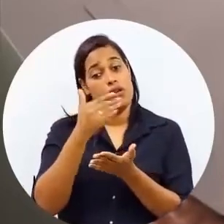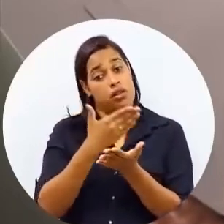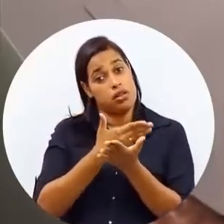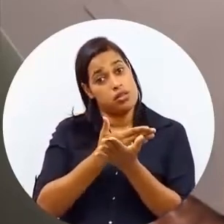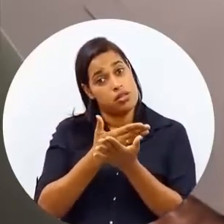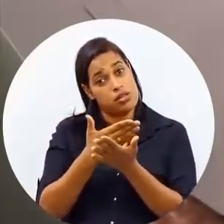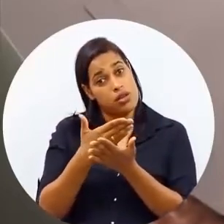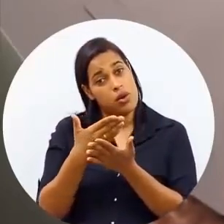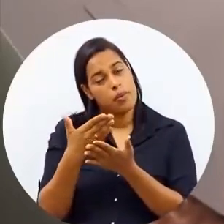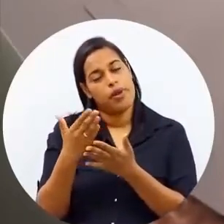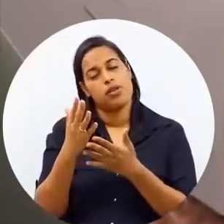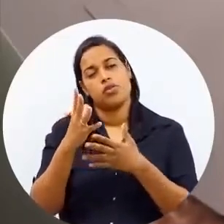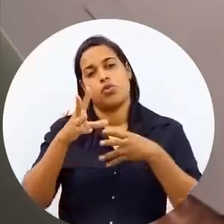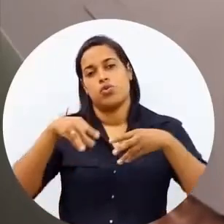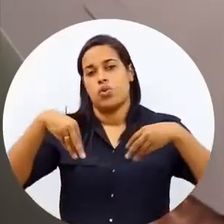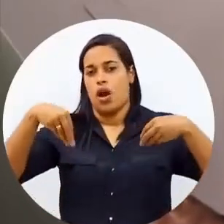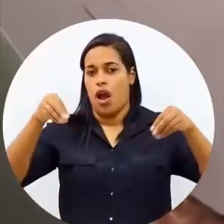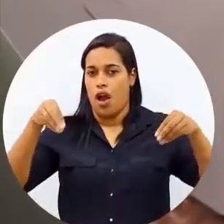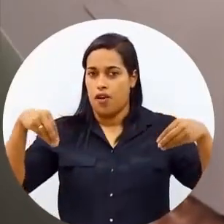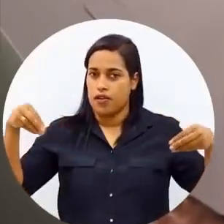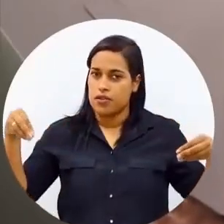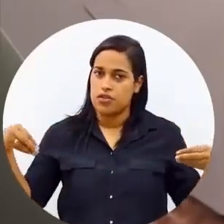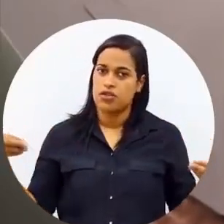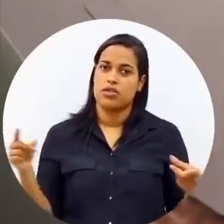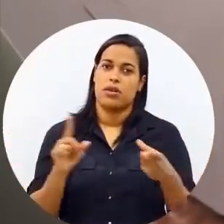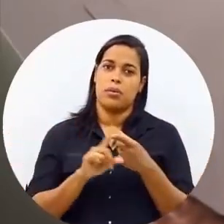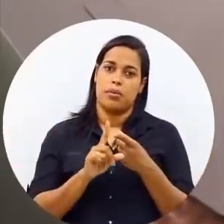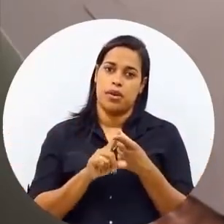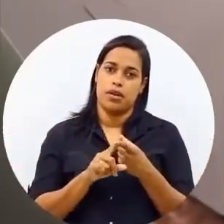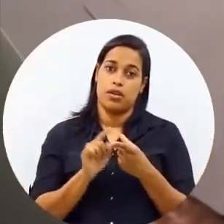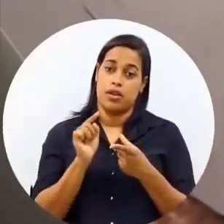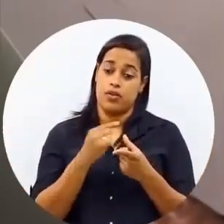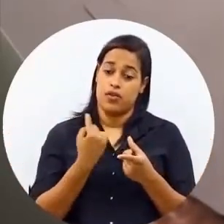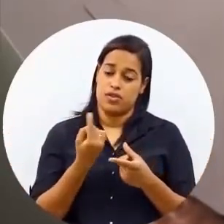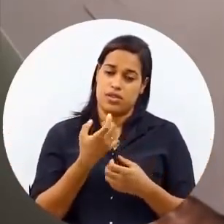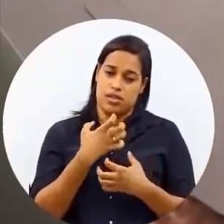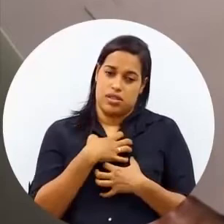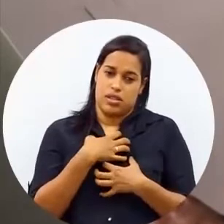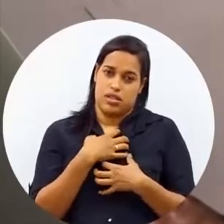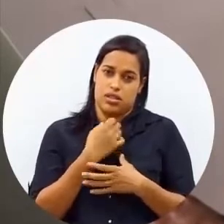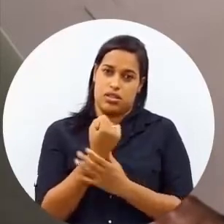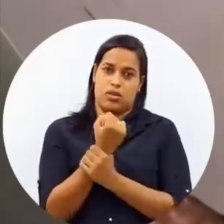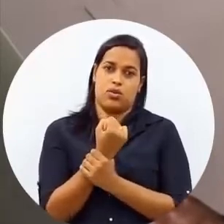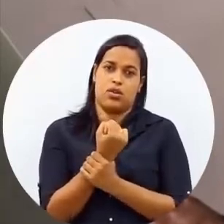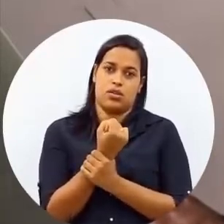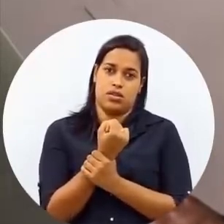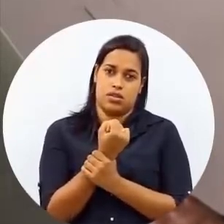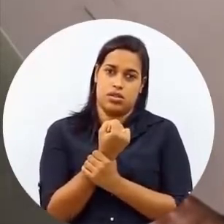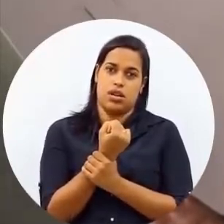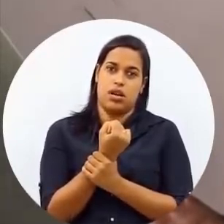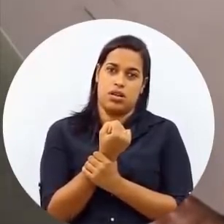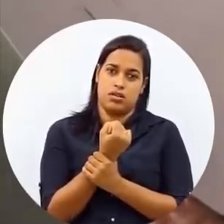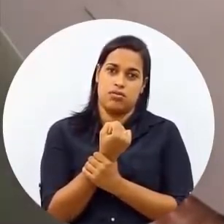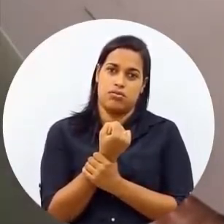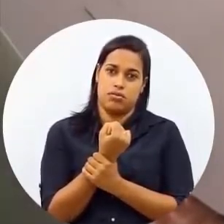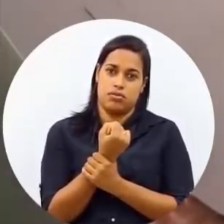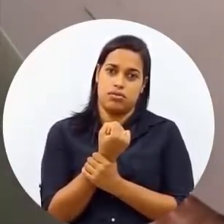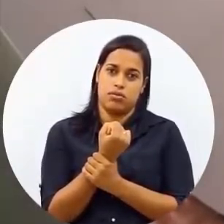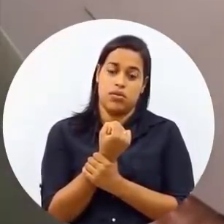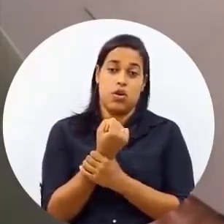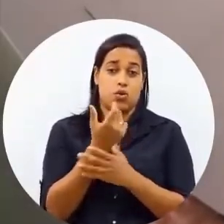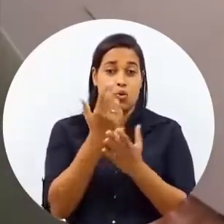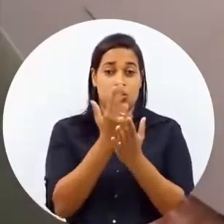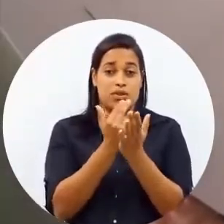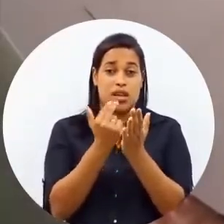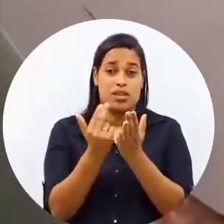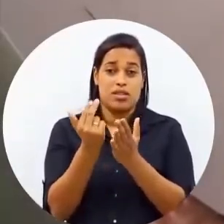Inicialmente com traços mais suaves, e a partir de que vou sentindo segurança da área ocupada pelo